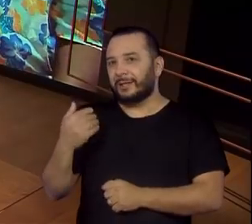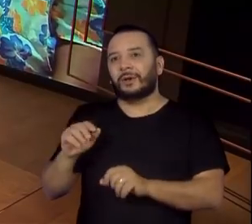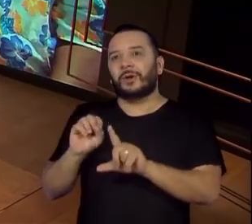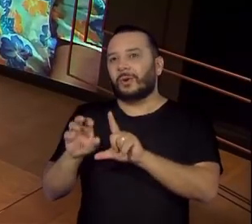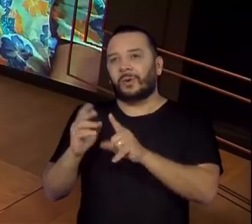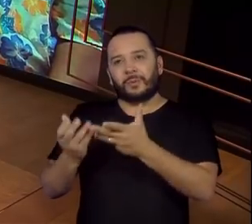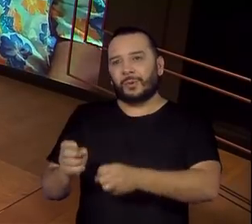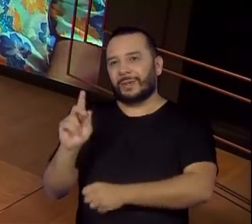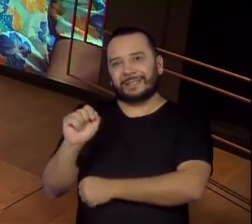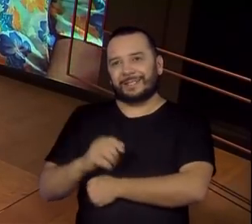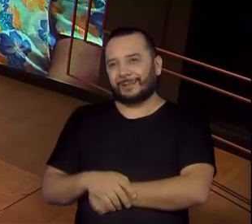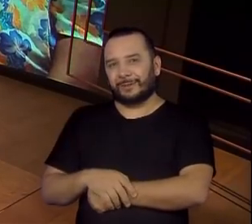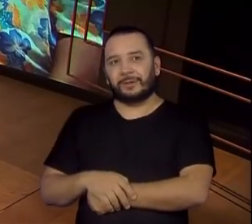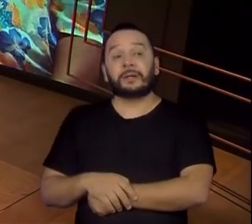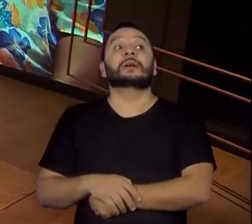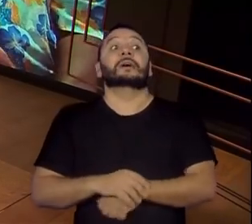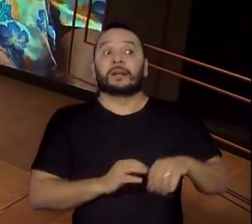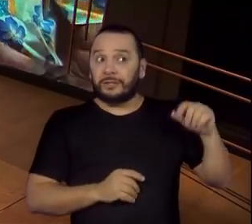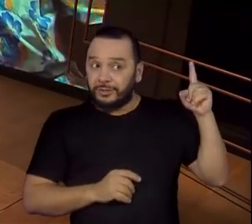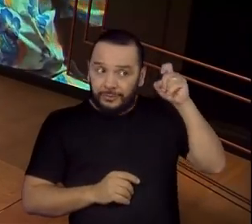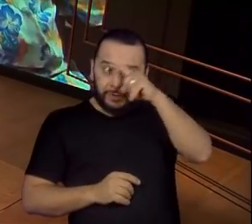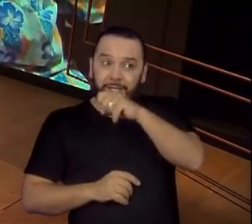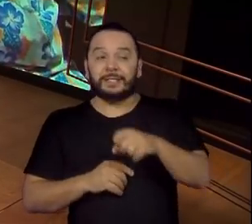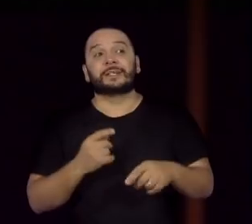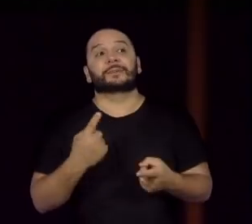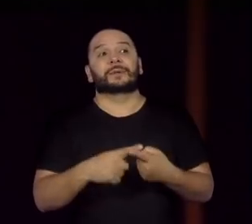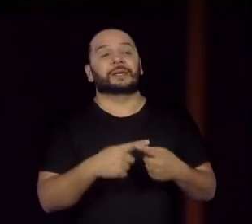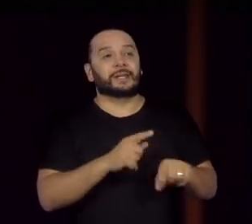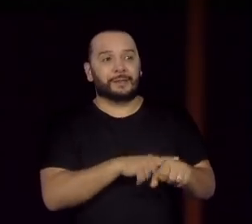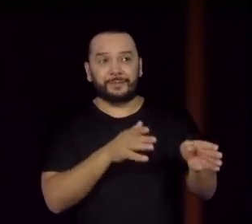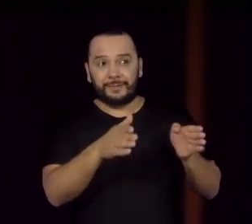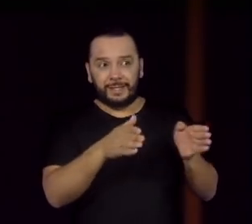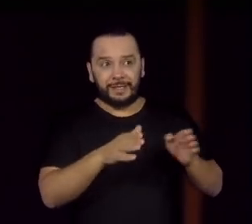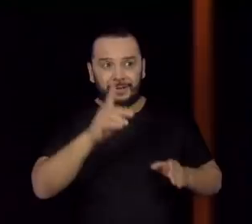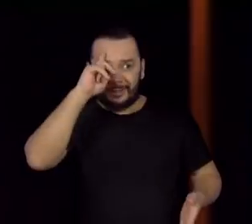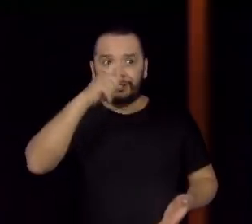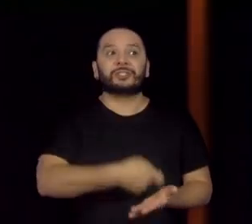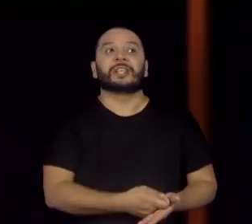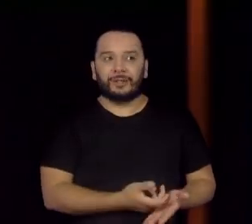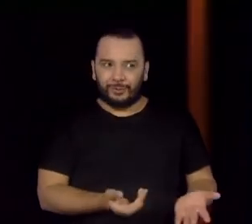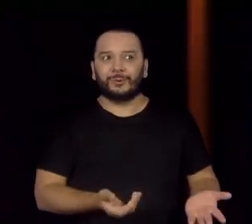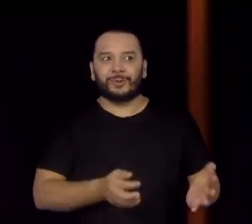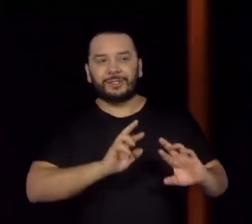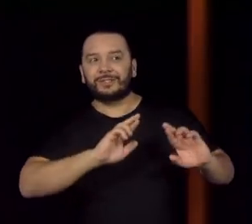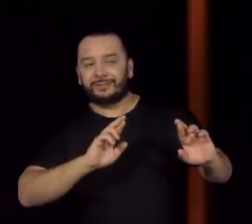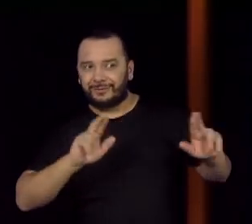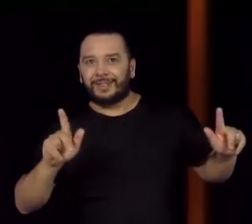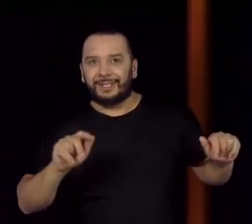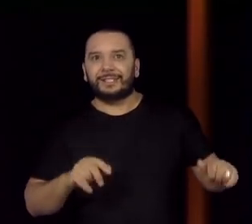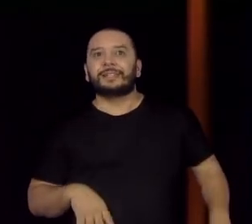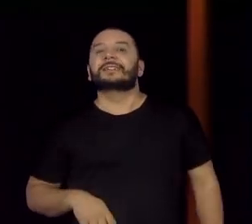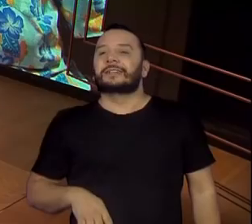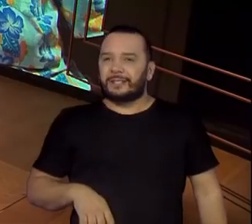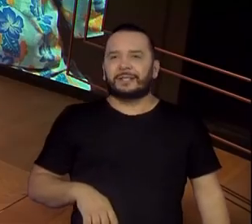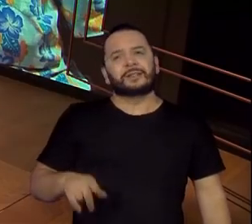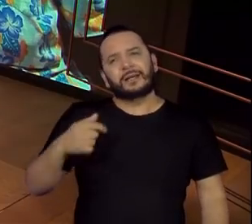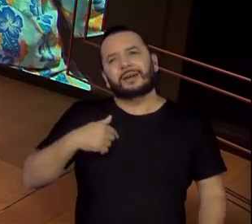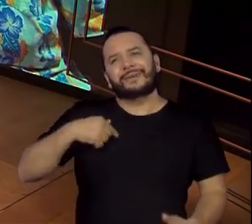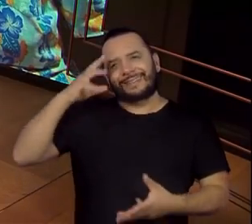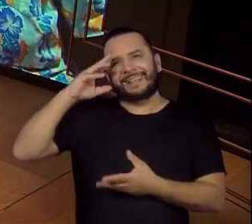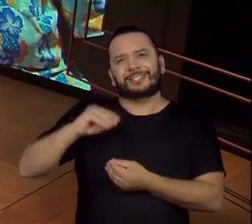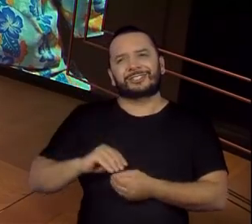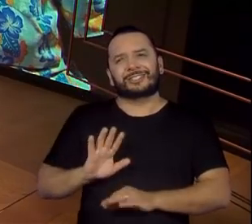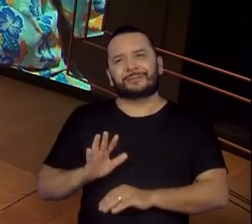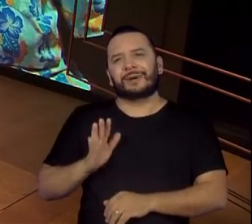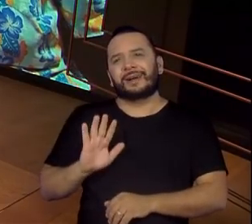difícil, né? A gente estava numa ditadura militar. Outros tempos, né? Eu até entendi, né? Mas não